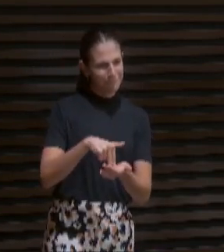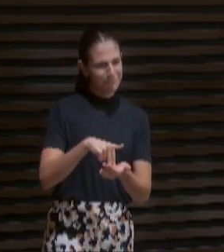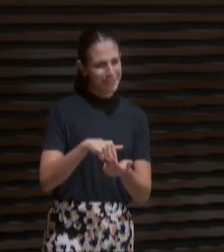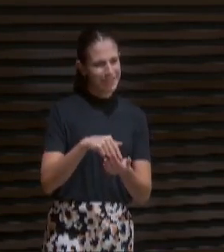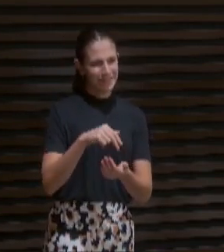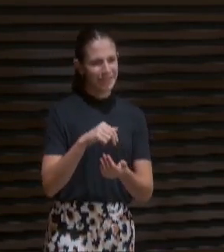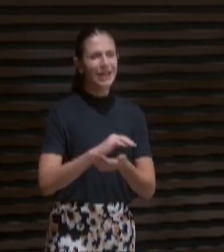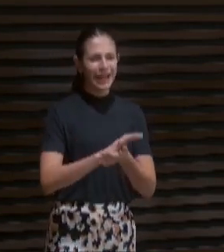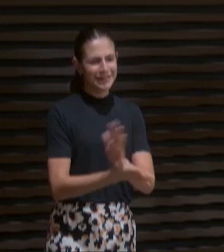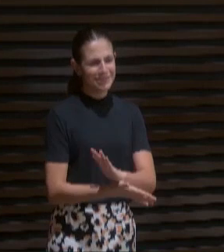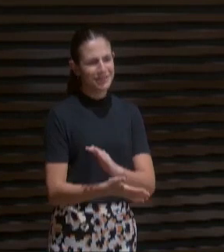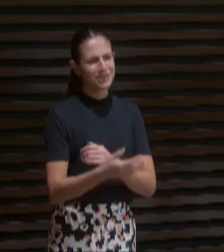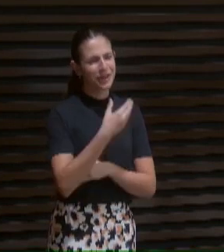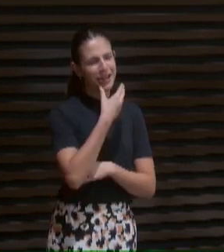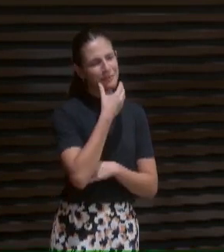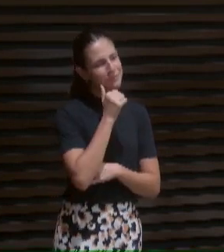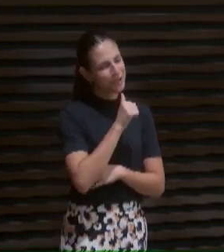liderança.